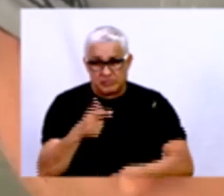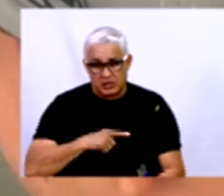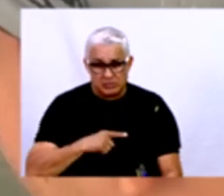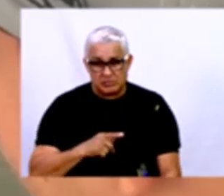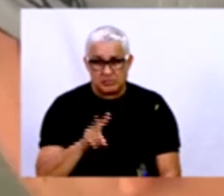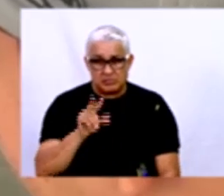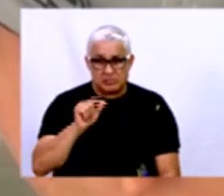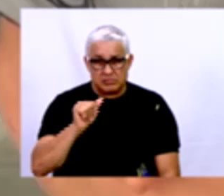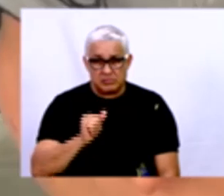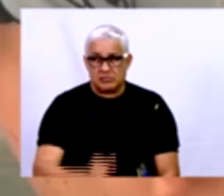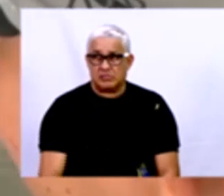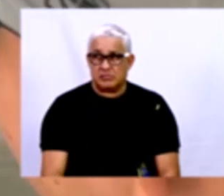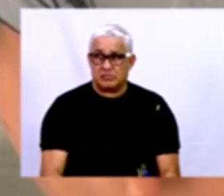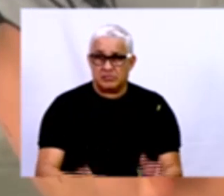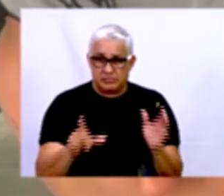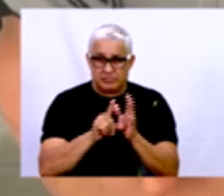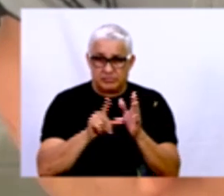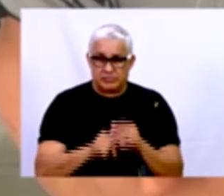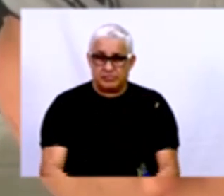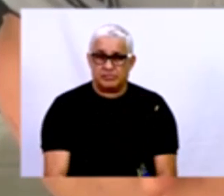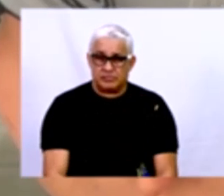imóveis aí?